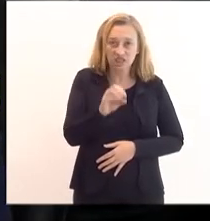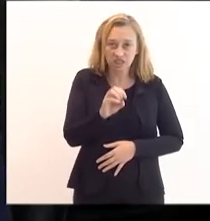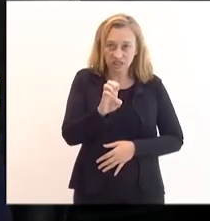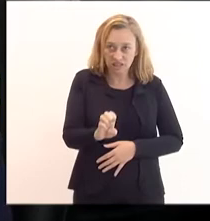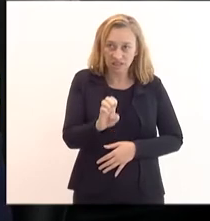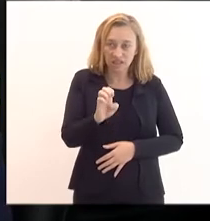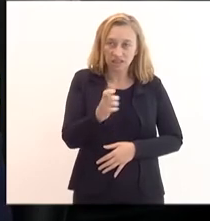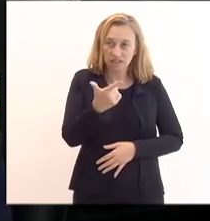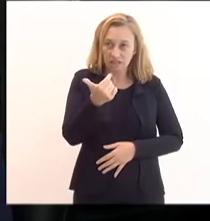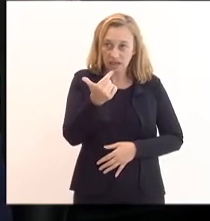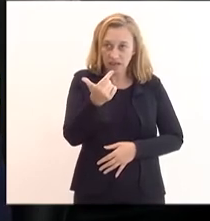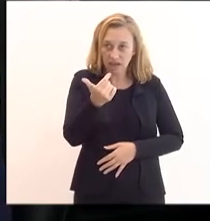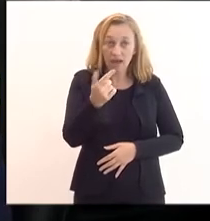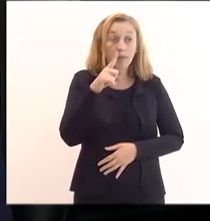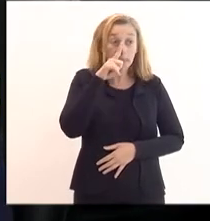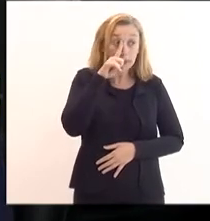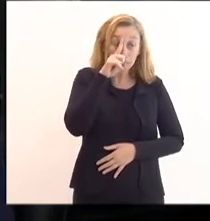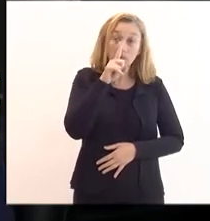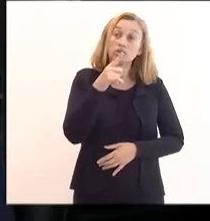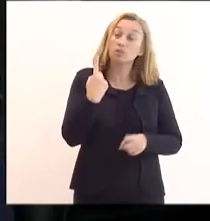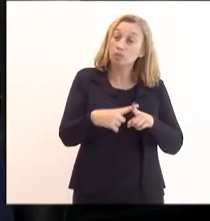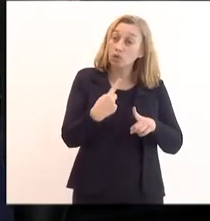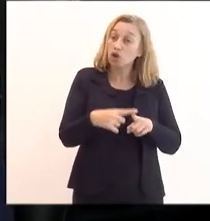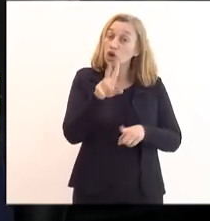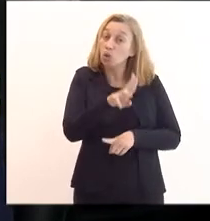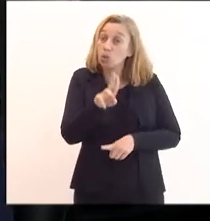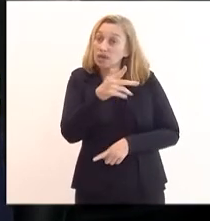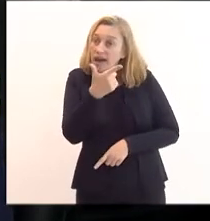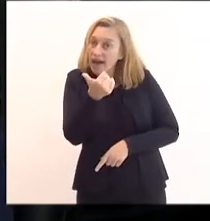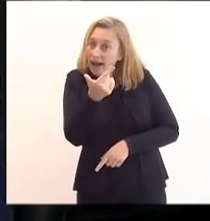porque ele transita e trafega com armas.